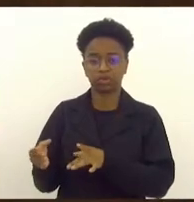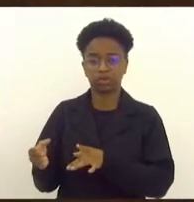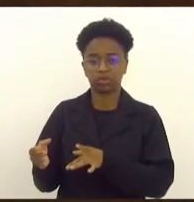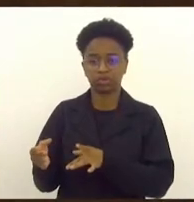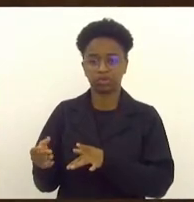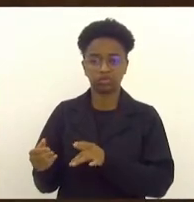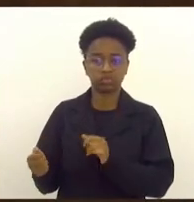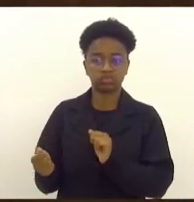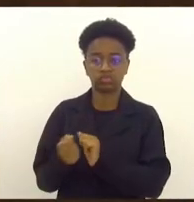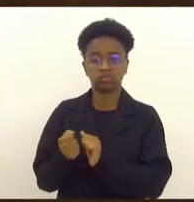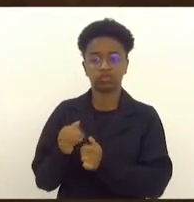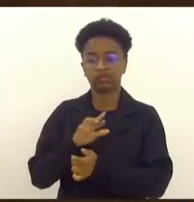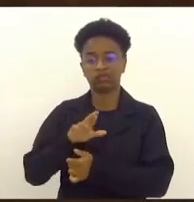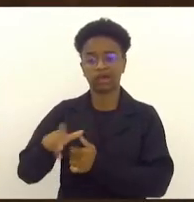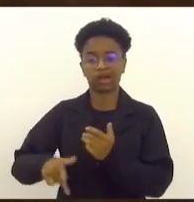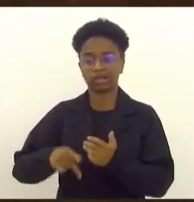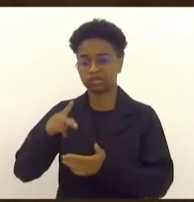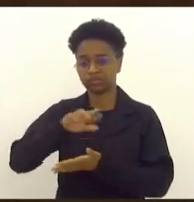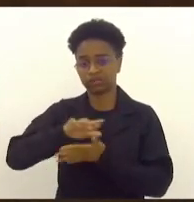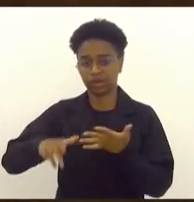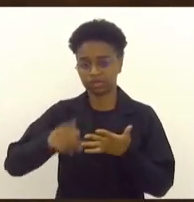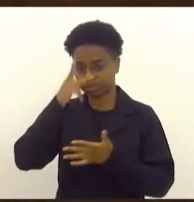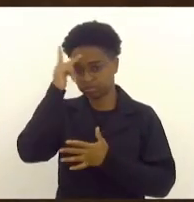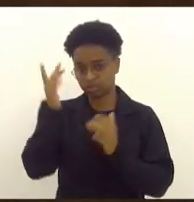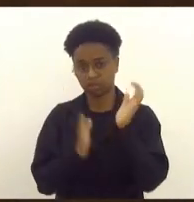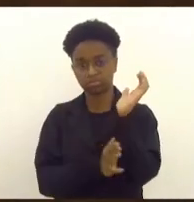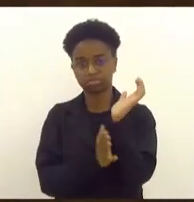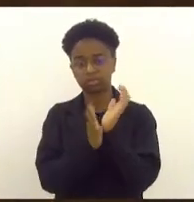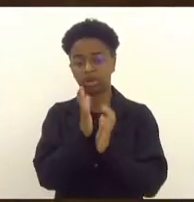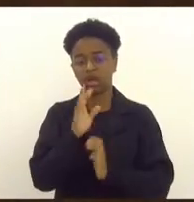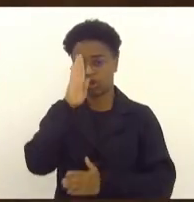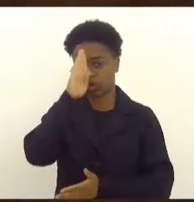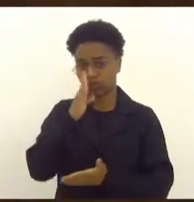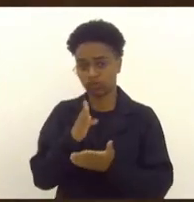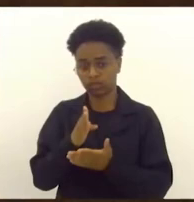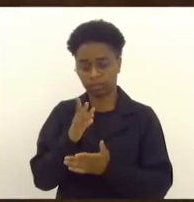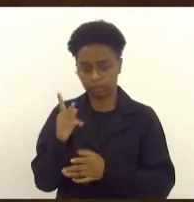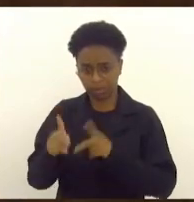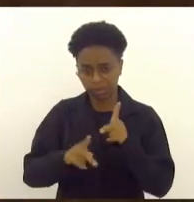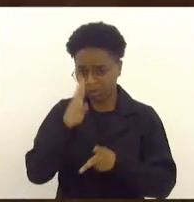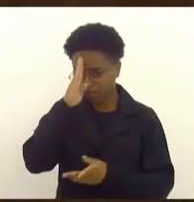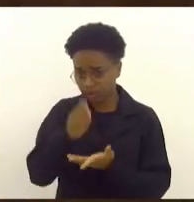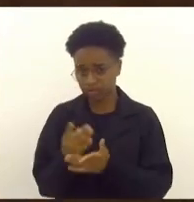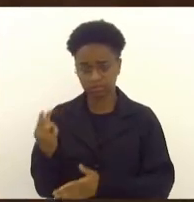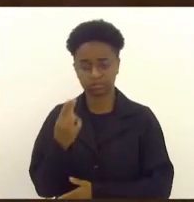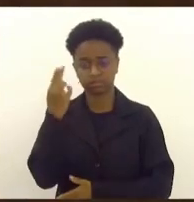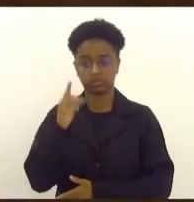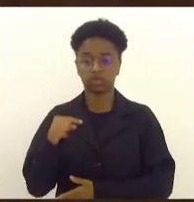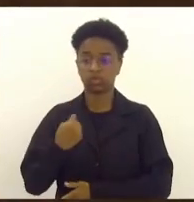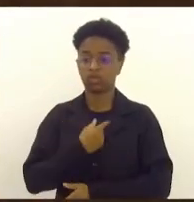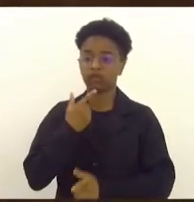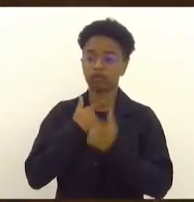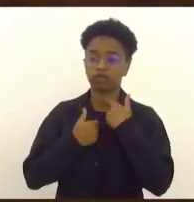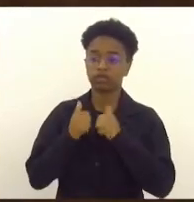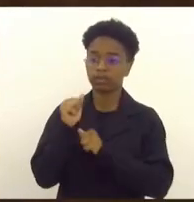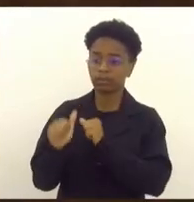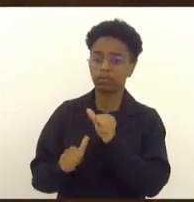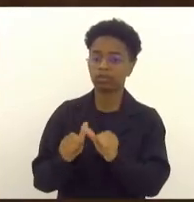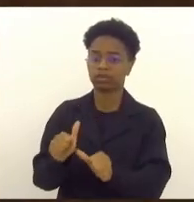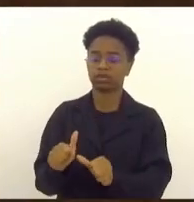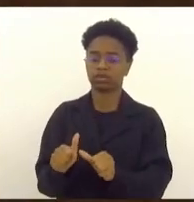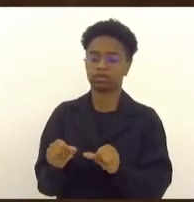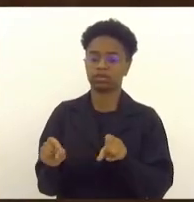de um bando de burocrata que não merece a confiança da população é esse o quadro que a gente quer mudar Deputado Brasão